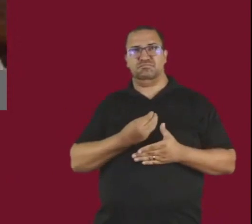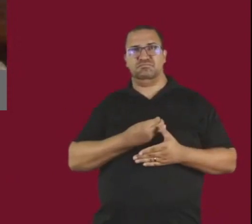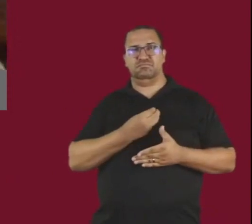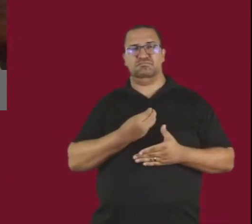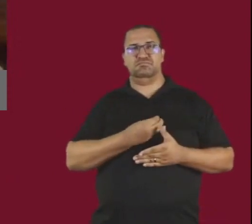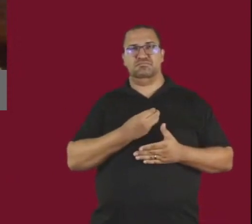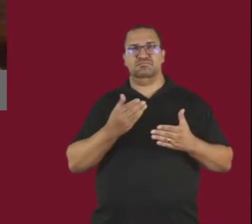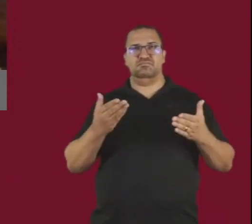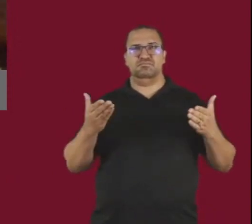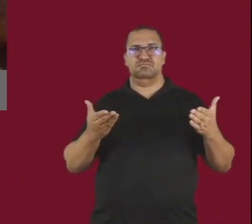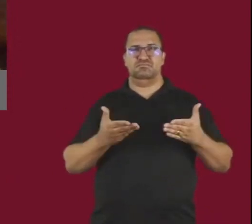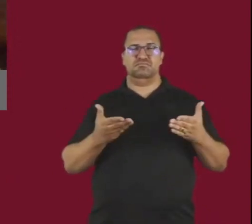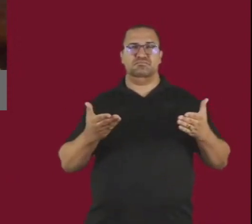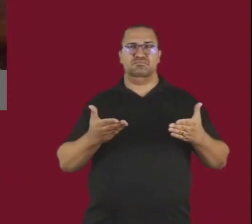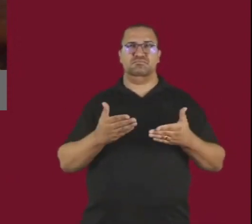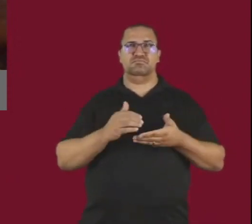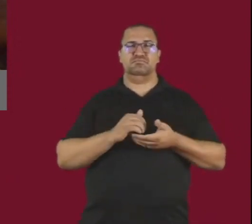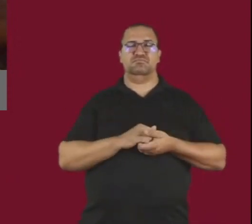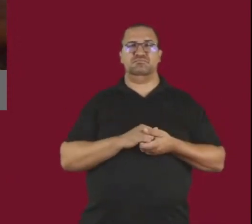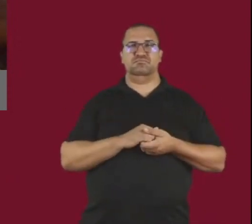momento radicalmente